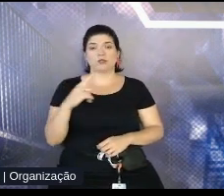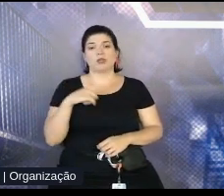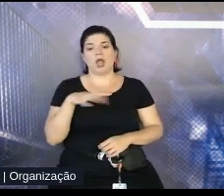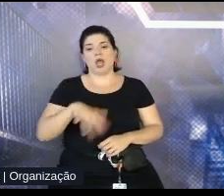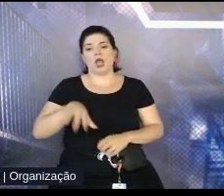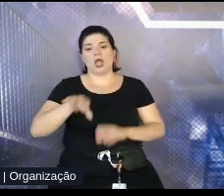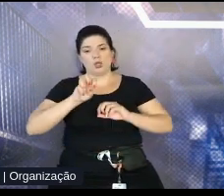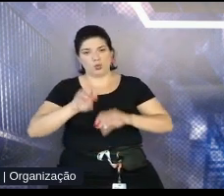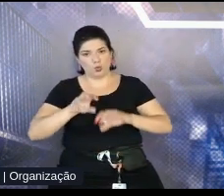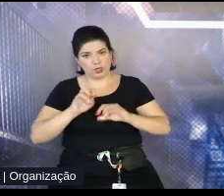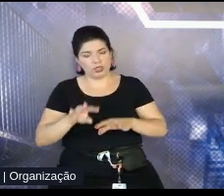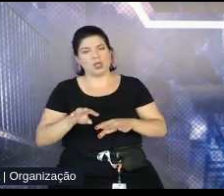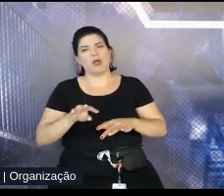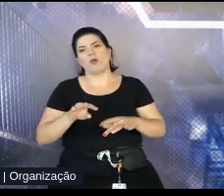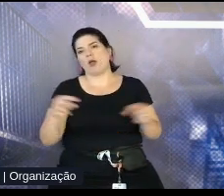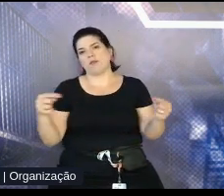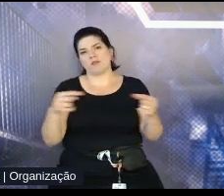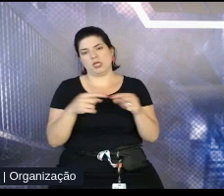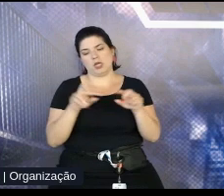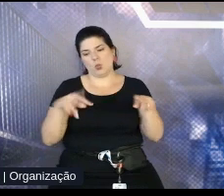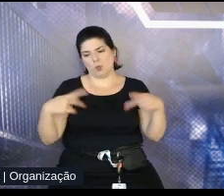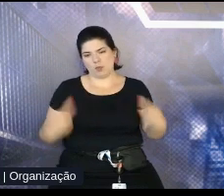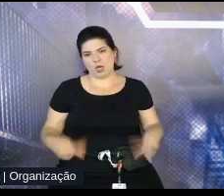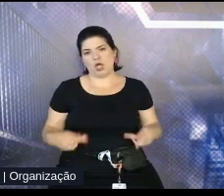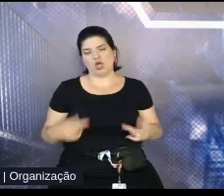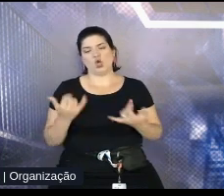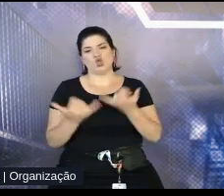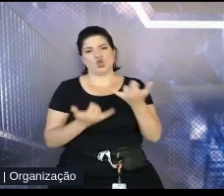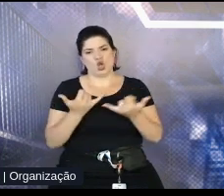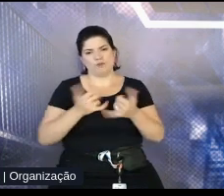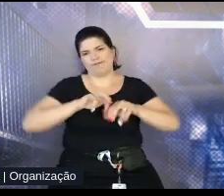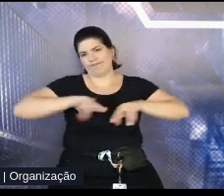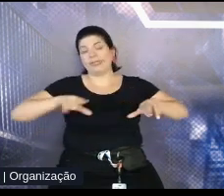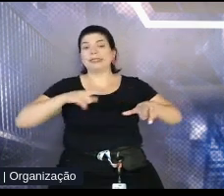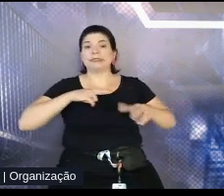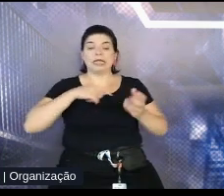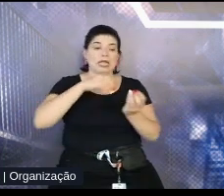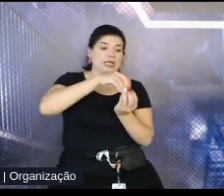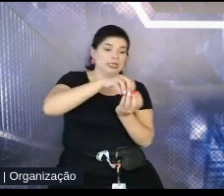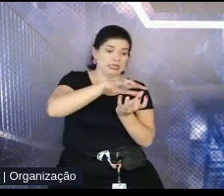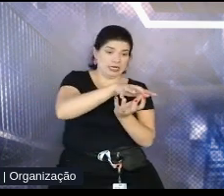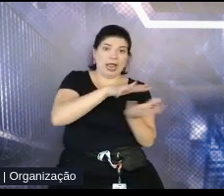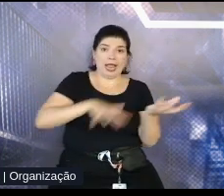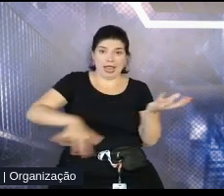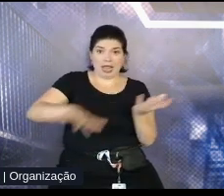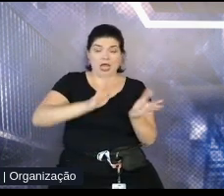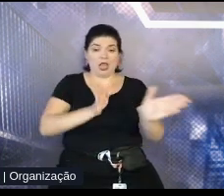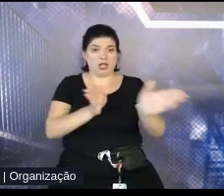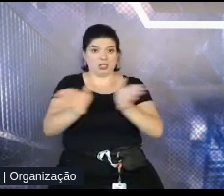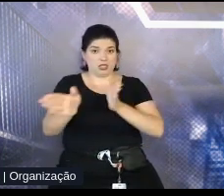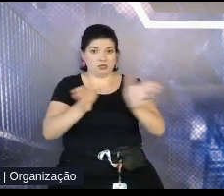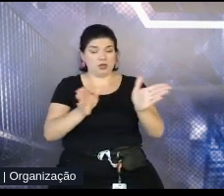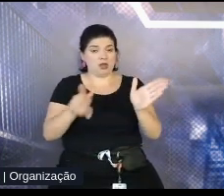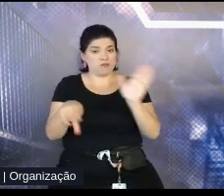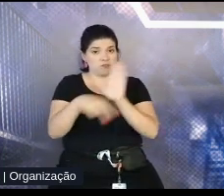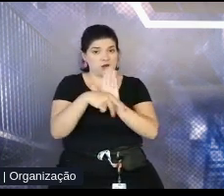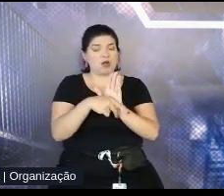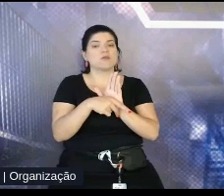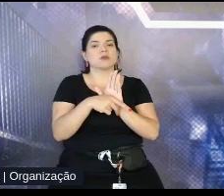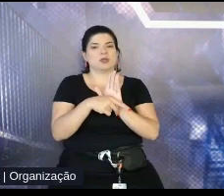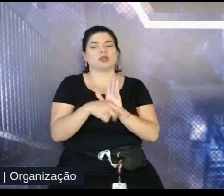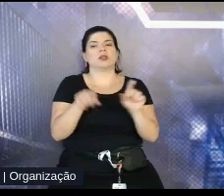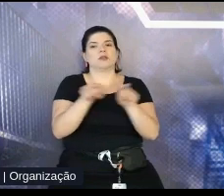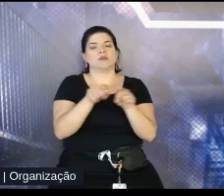de fatores humanos, de jogos, que tem trilhas específicas para a parte de acessibilidade, de tecnologia assistiva.